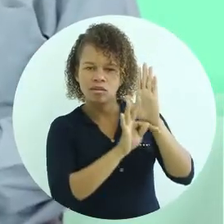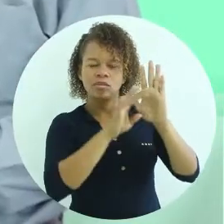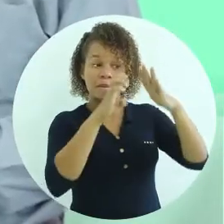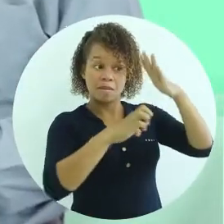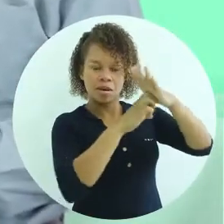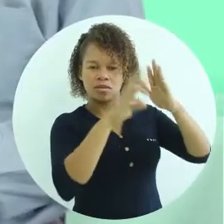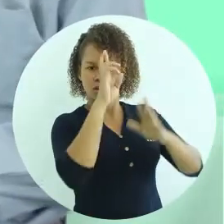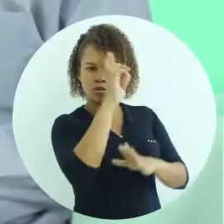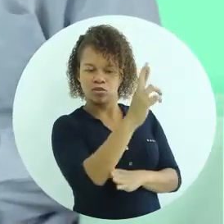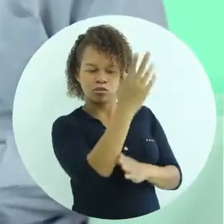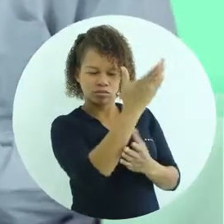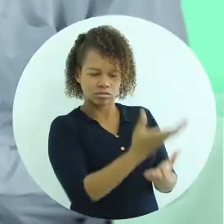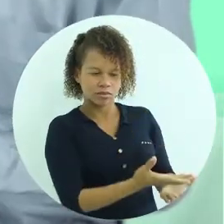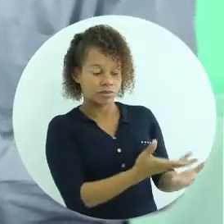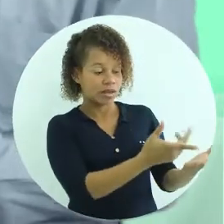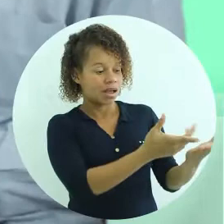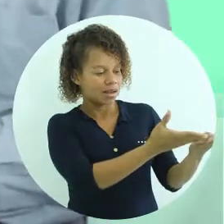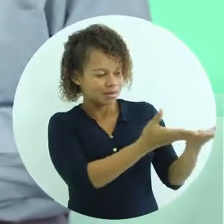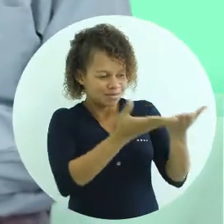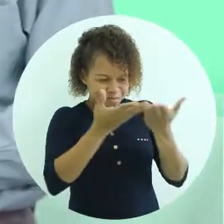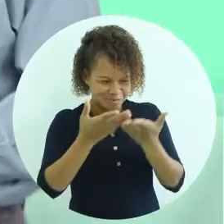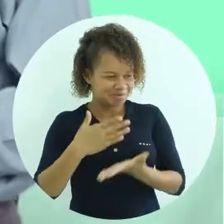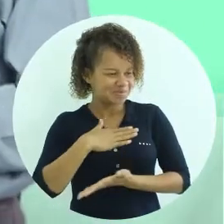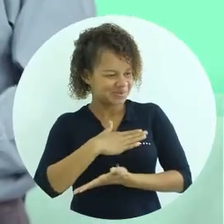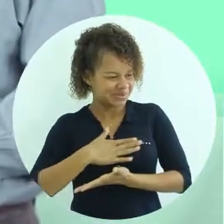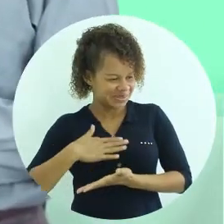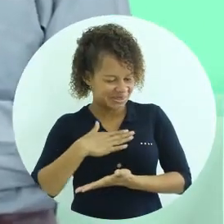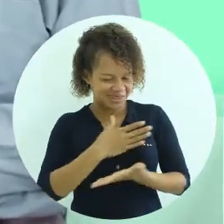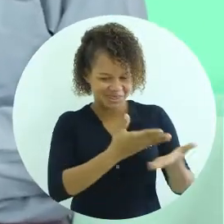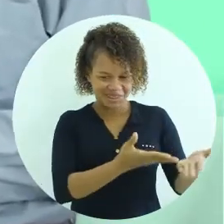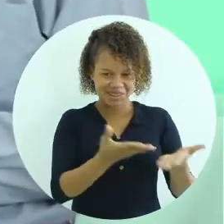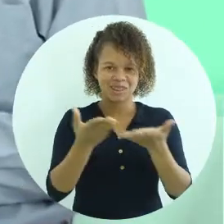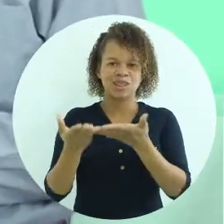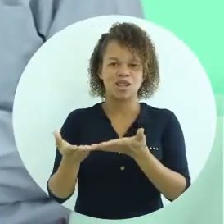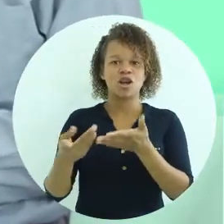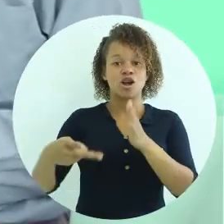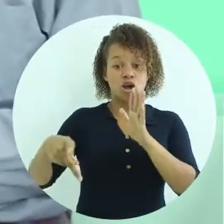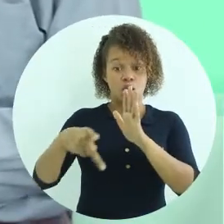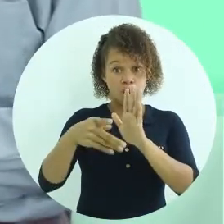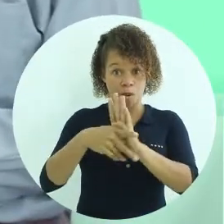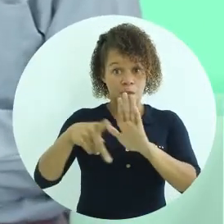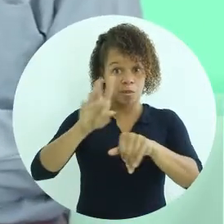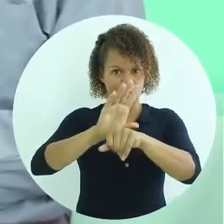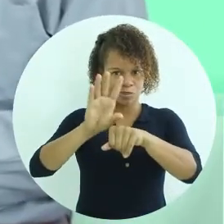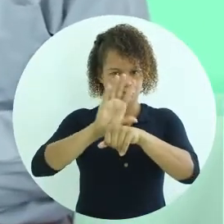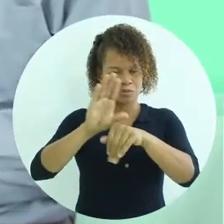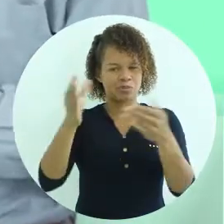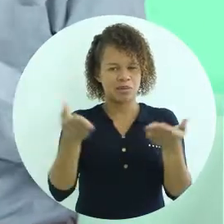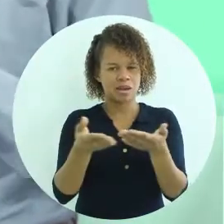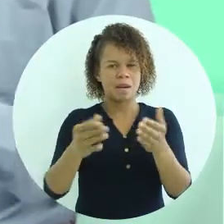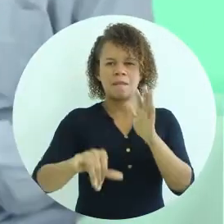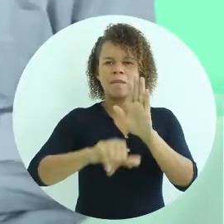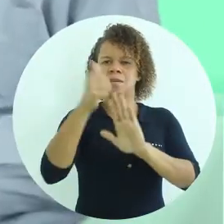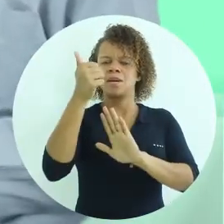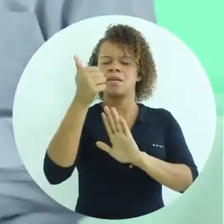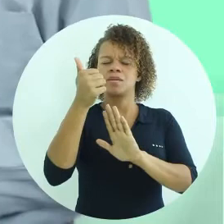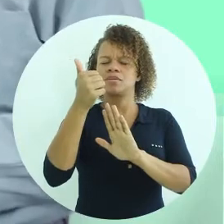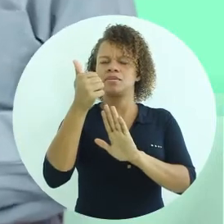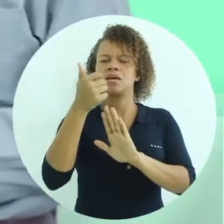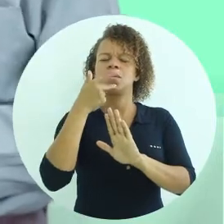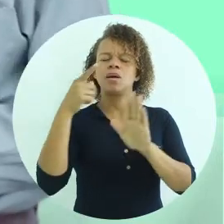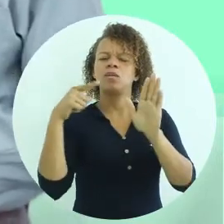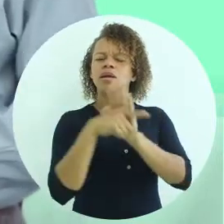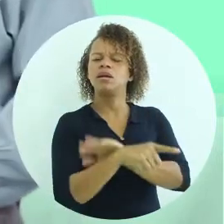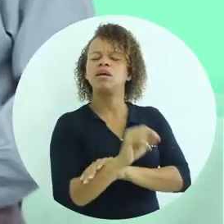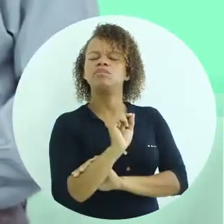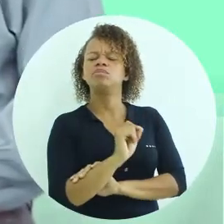dele. Então, Leonardo, é um prazer recebê-lo aqui no nosso curso. E a primeira coisa que ele me